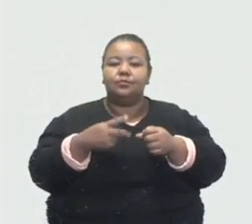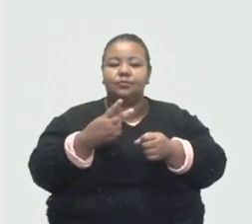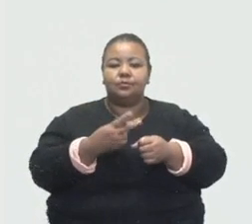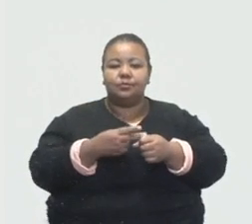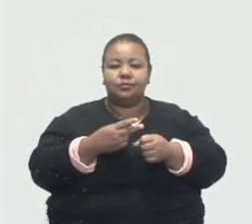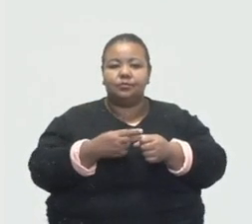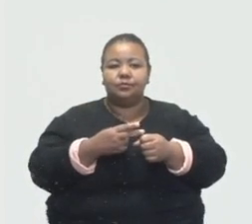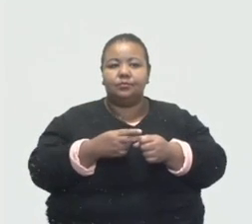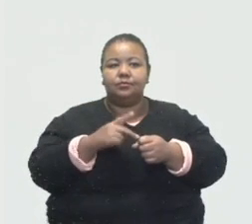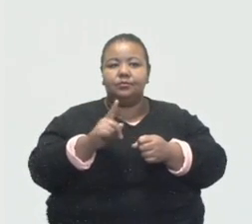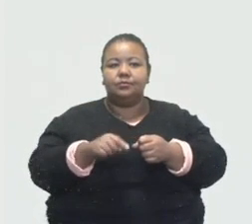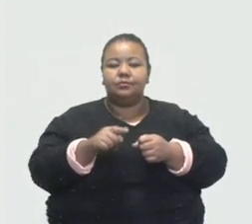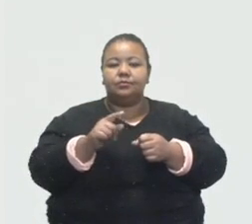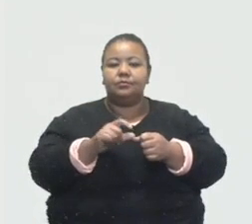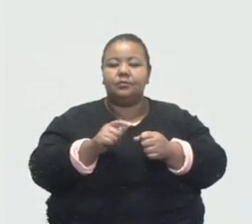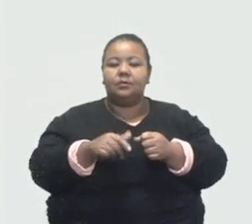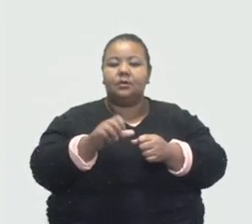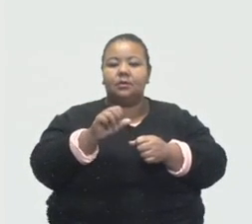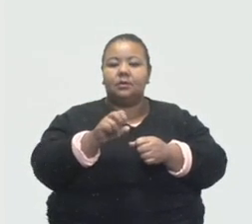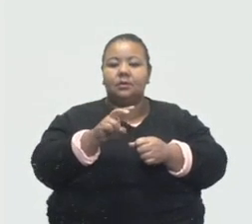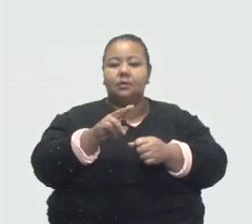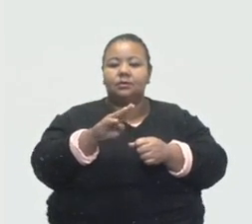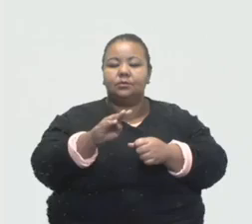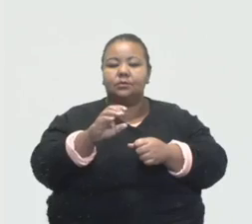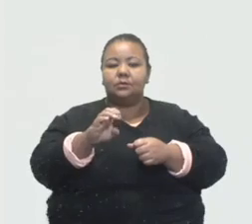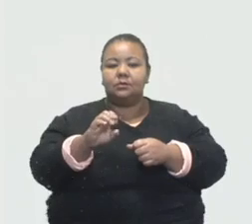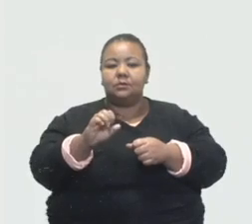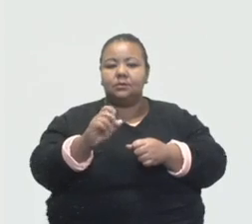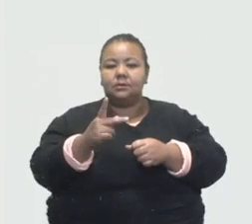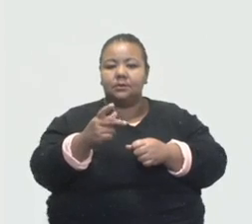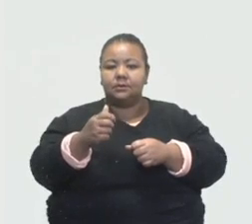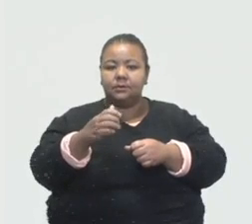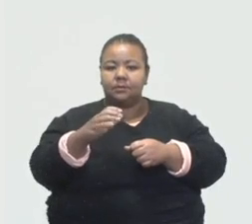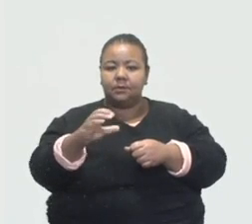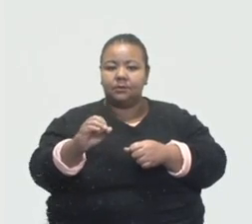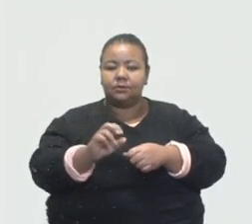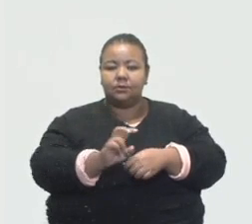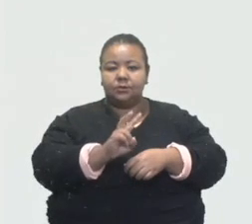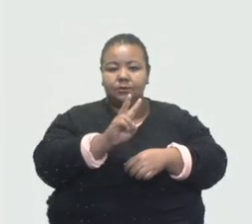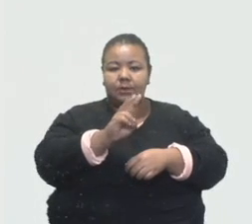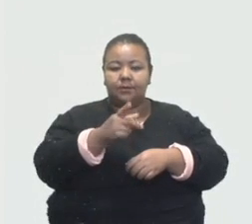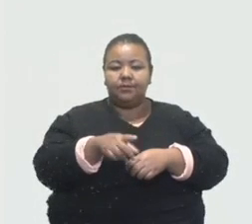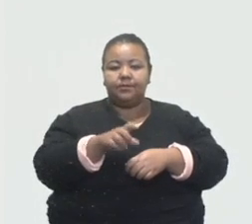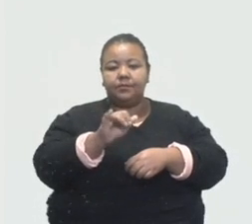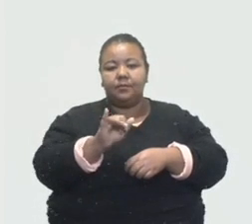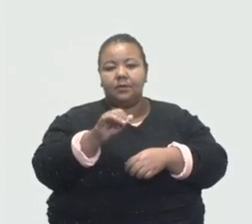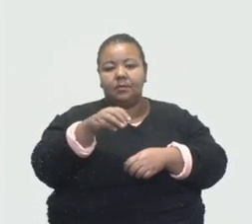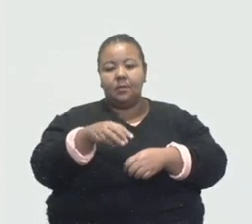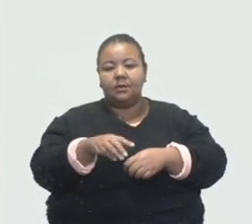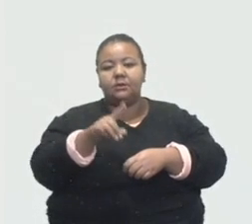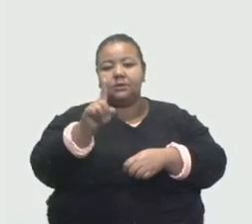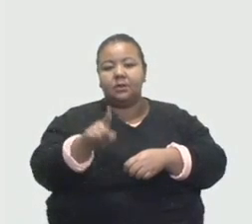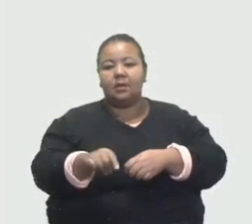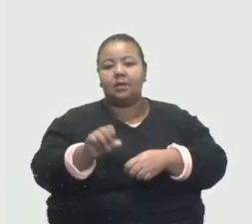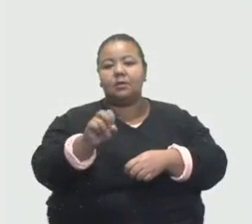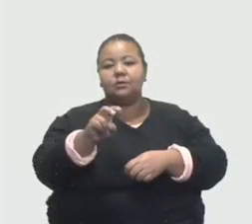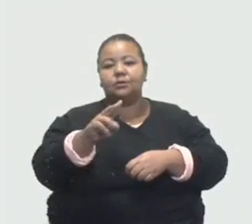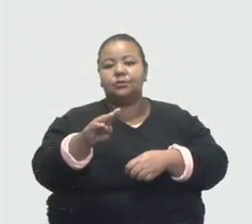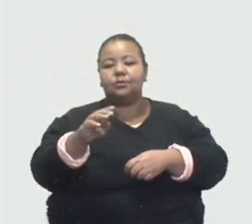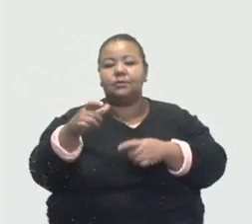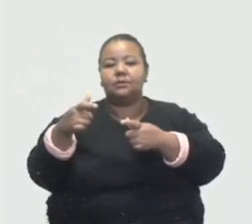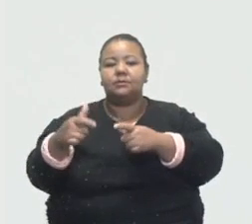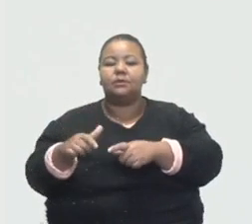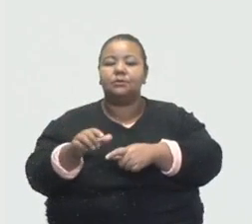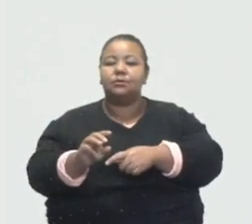núcleo, ele é subespaço de V. E a nossa imagem é subespaço